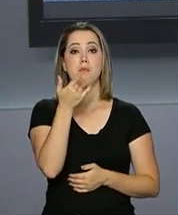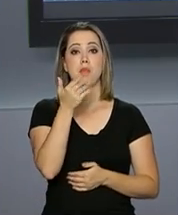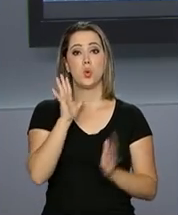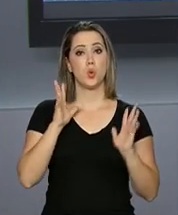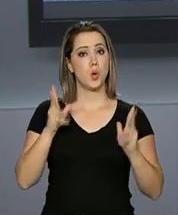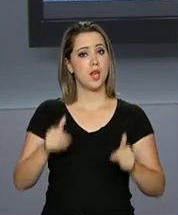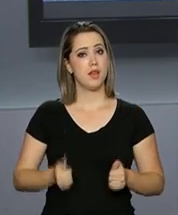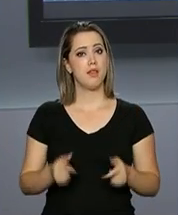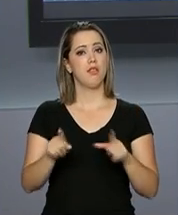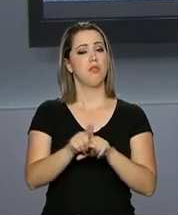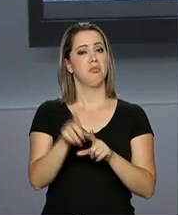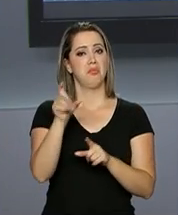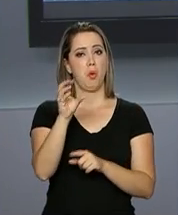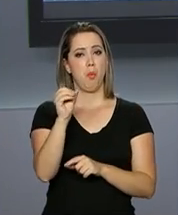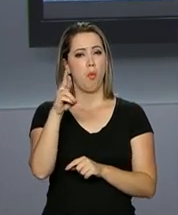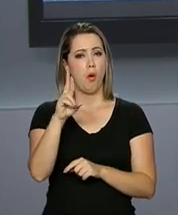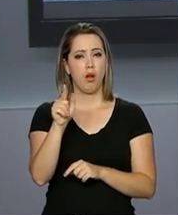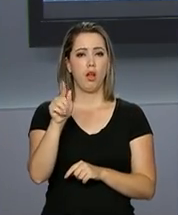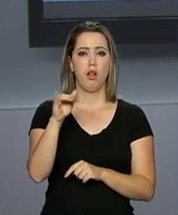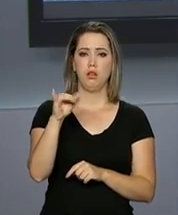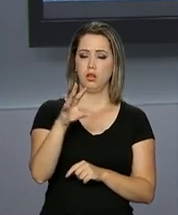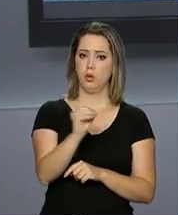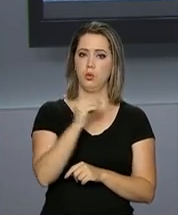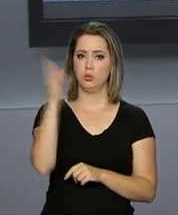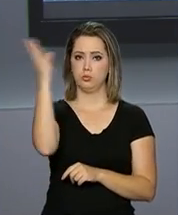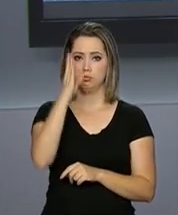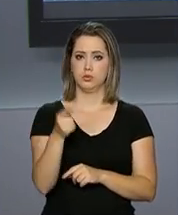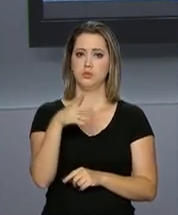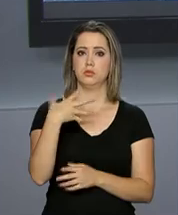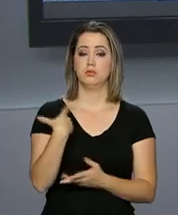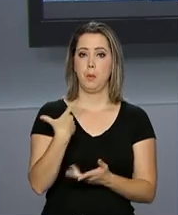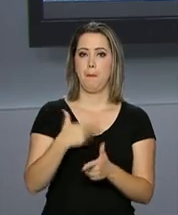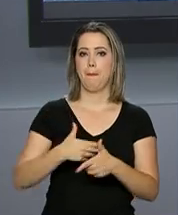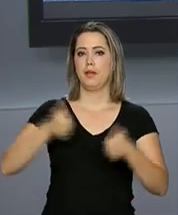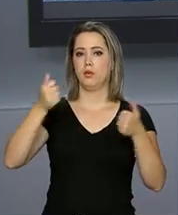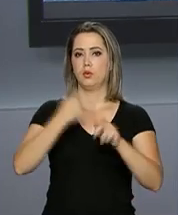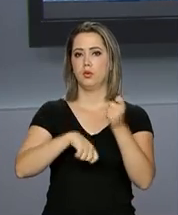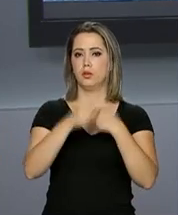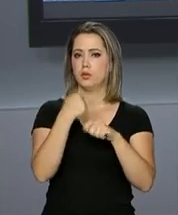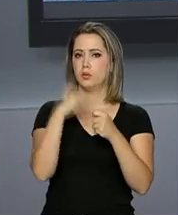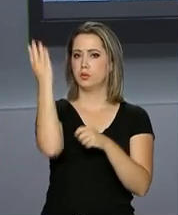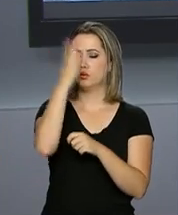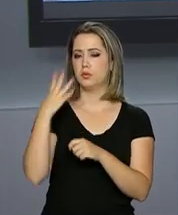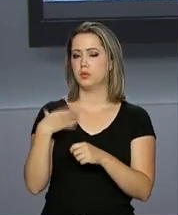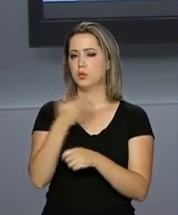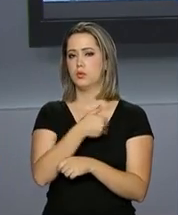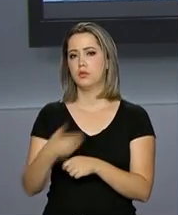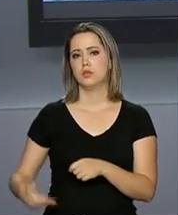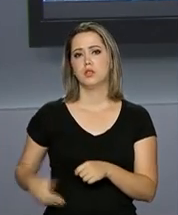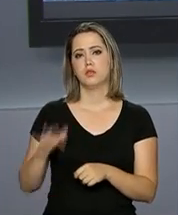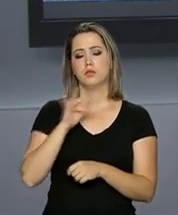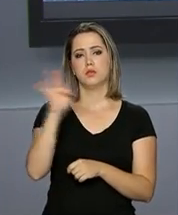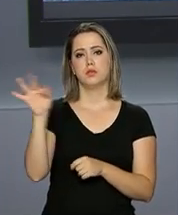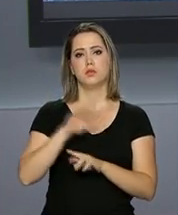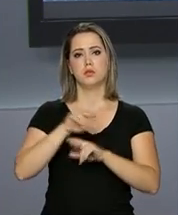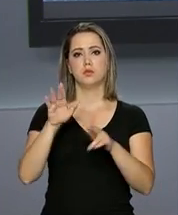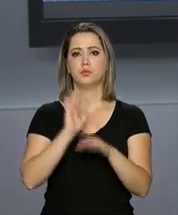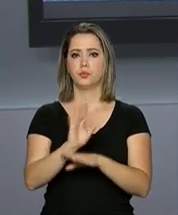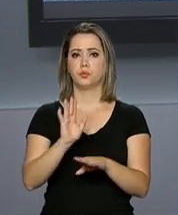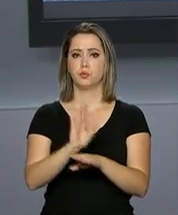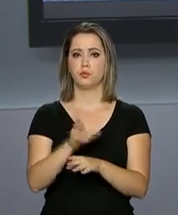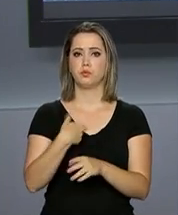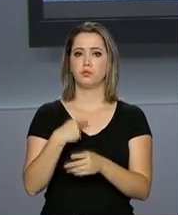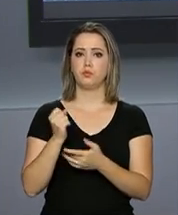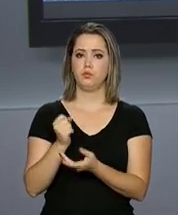no Brasil puxou a produção nacional e o governo federal tem vários programas que incentivam a comercialização dos produtos que